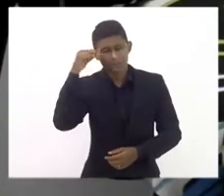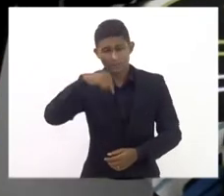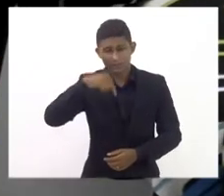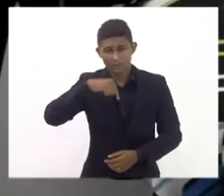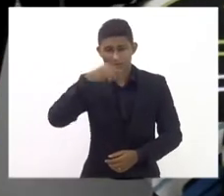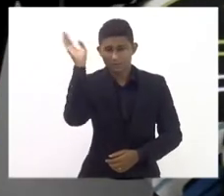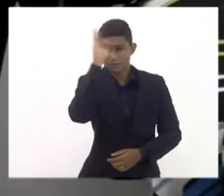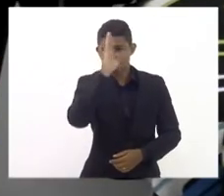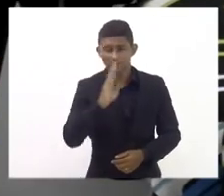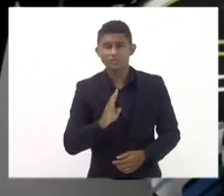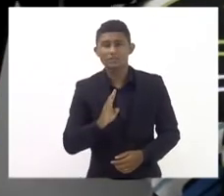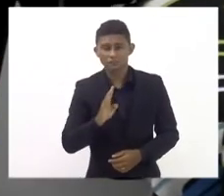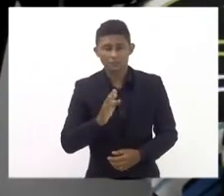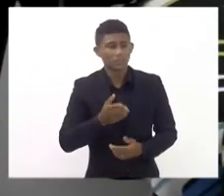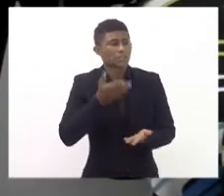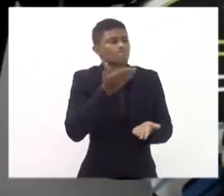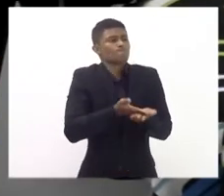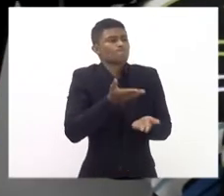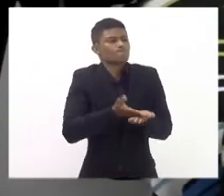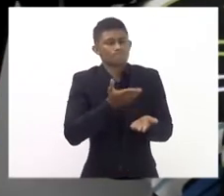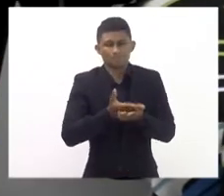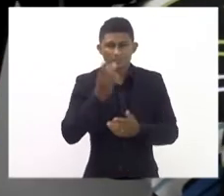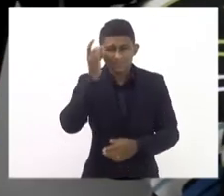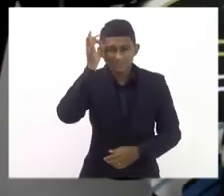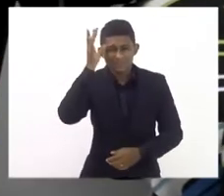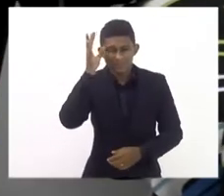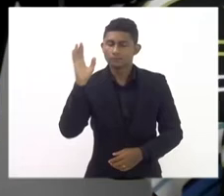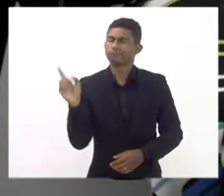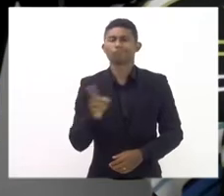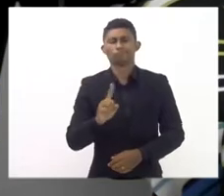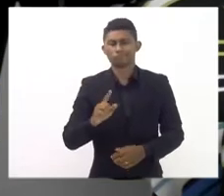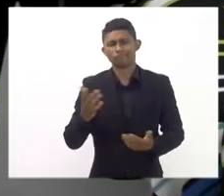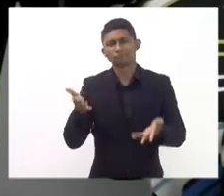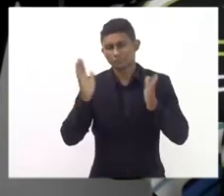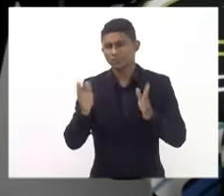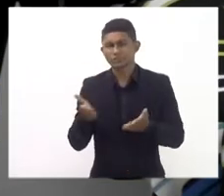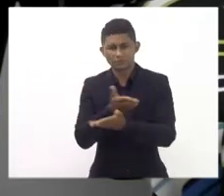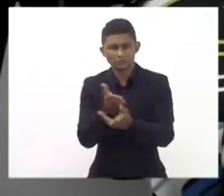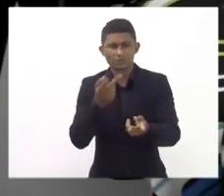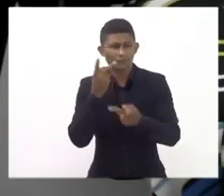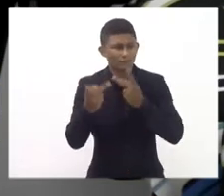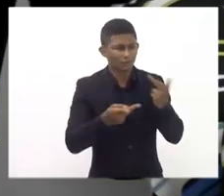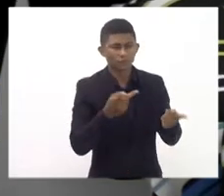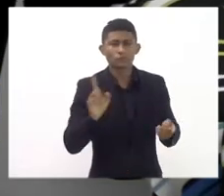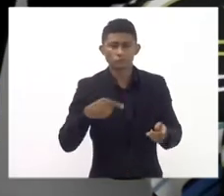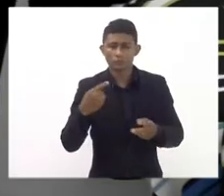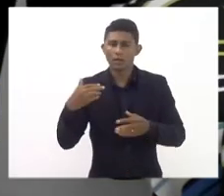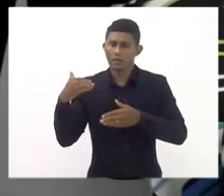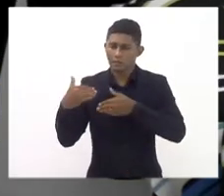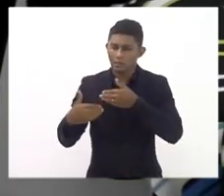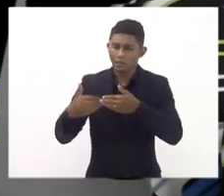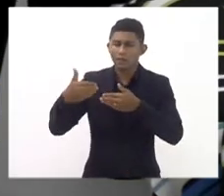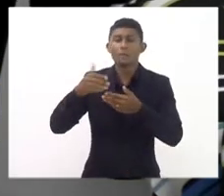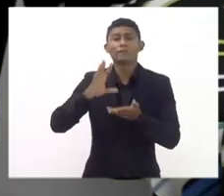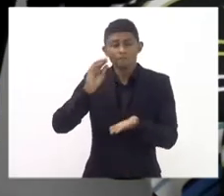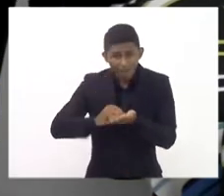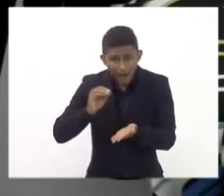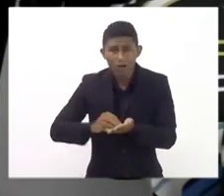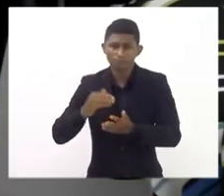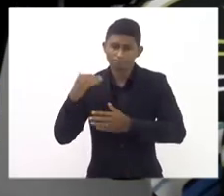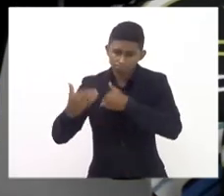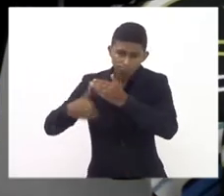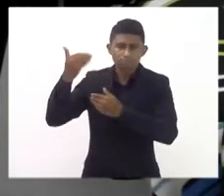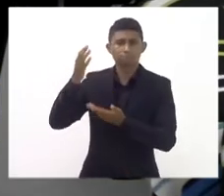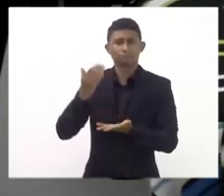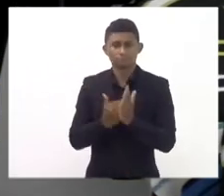gente tem, enfim, repetiram aqui nas outras falas. A gente progrediu nos últimos anos, mas ainda falta muito, né? Por isso que a gente está aqui.